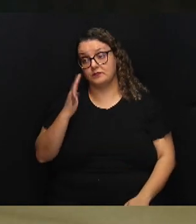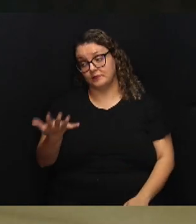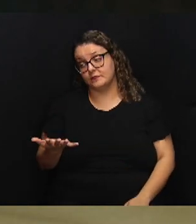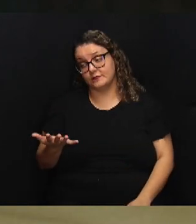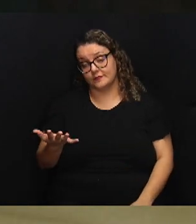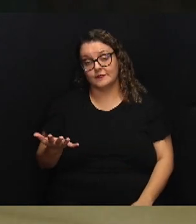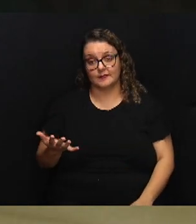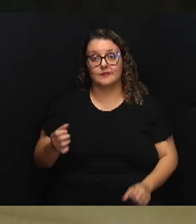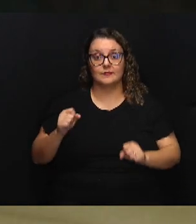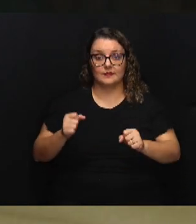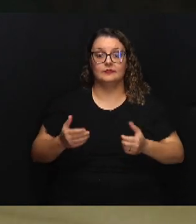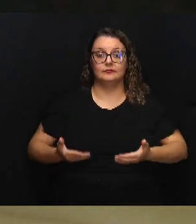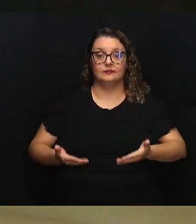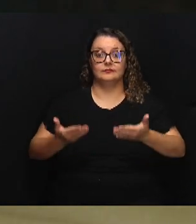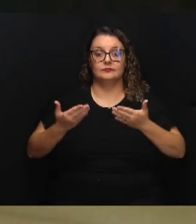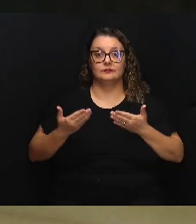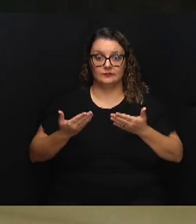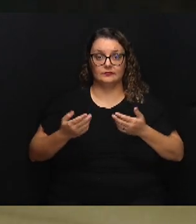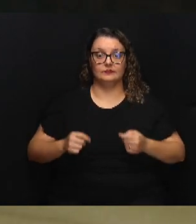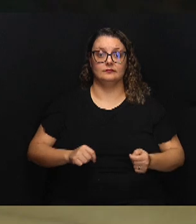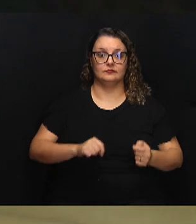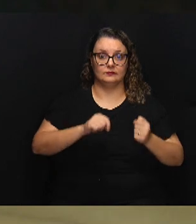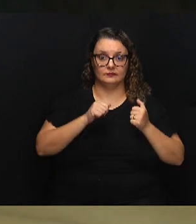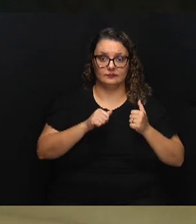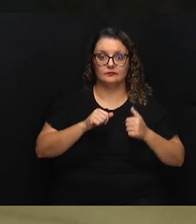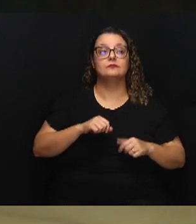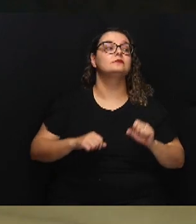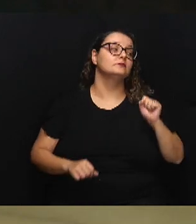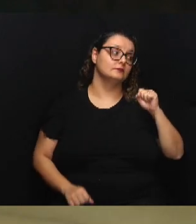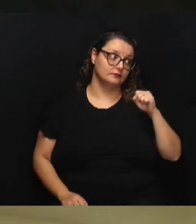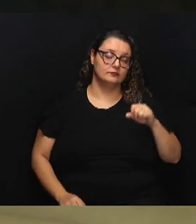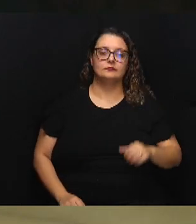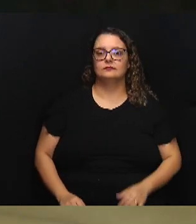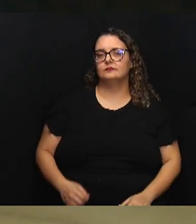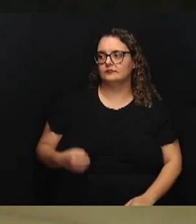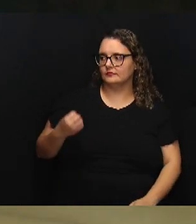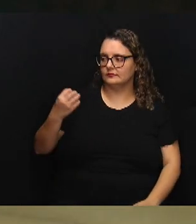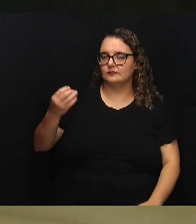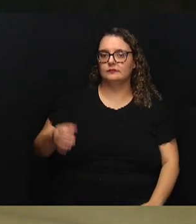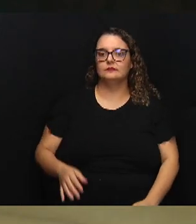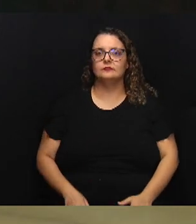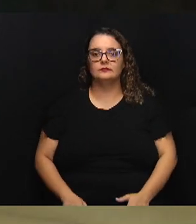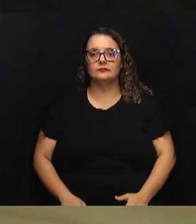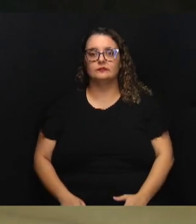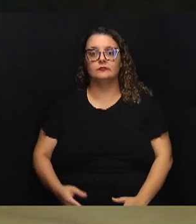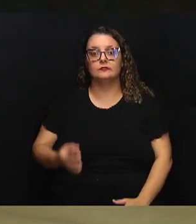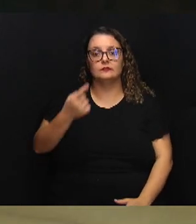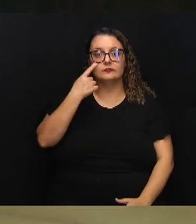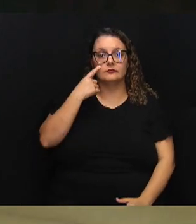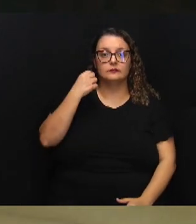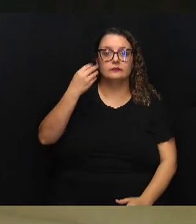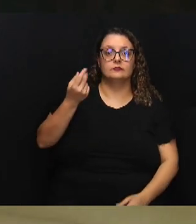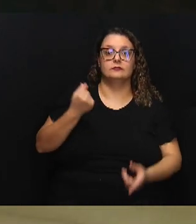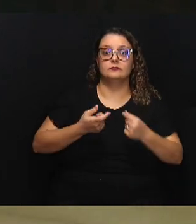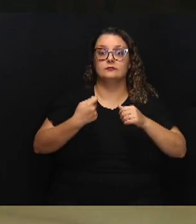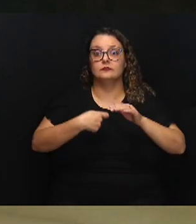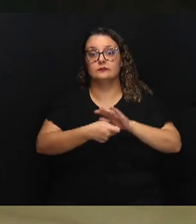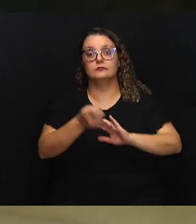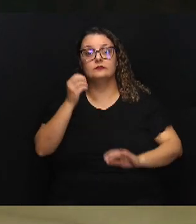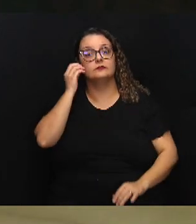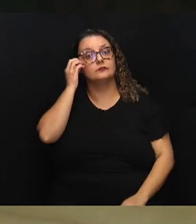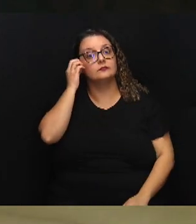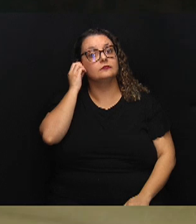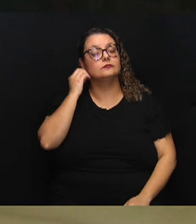pode trazer benefícios, principalmente nessa questão da viagem, né? Olha só, viajar ou guardar dinheiro,